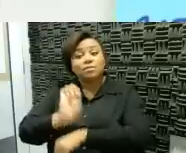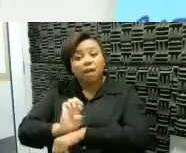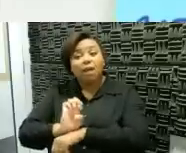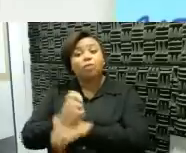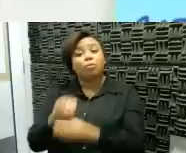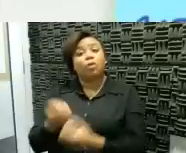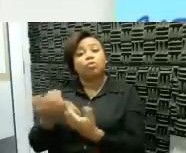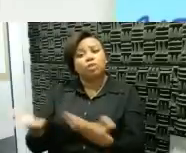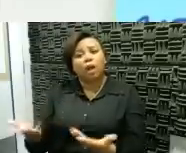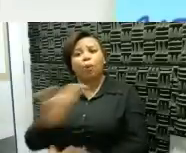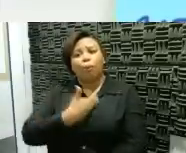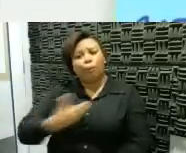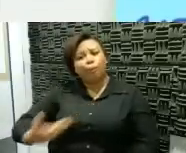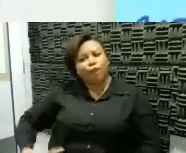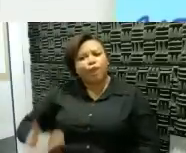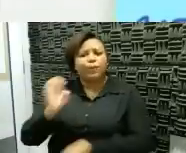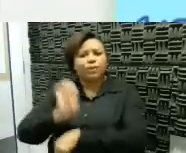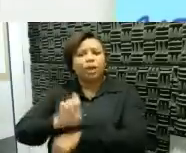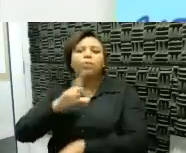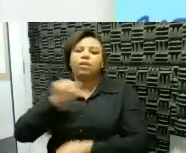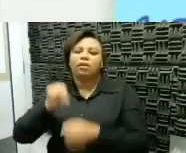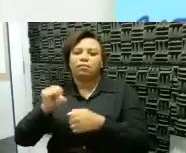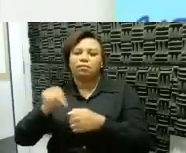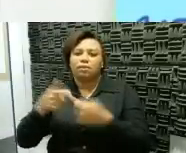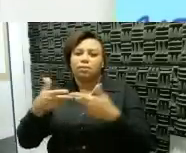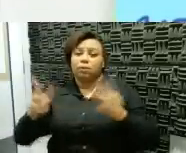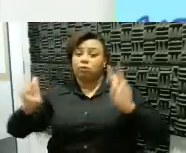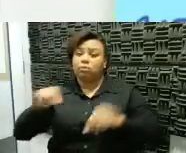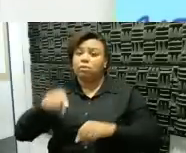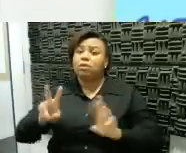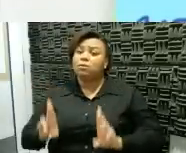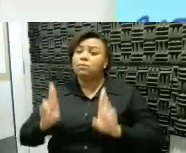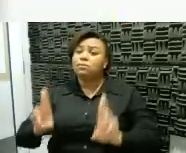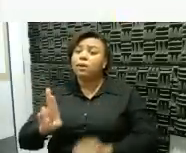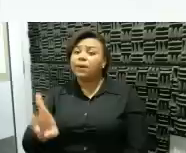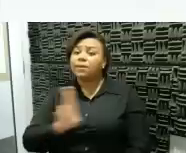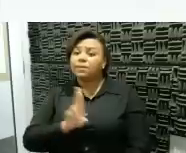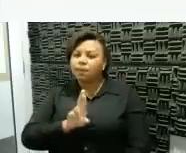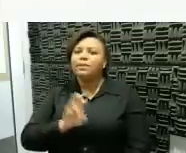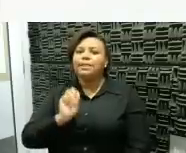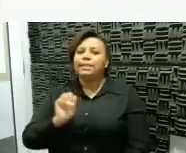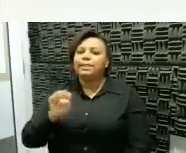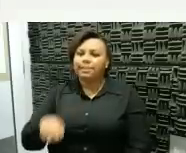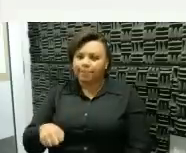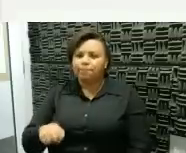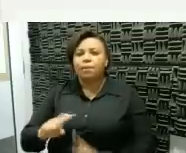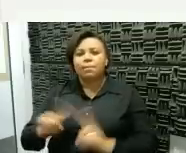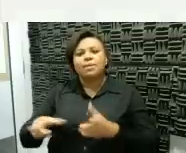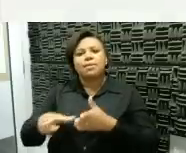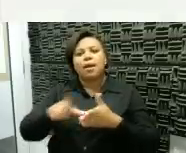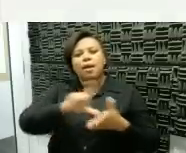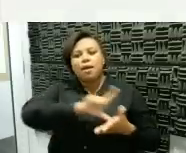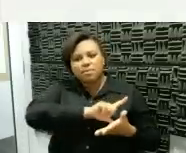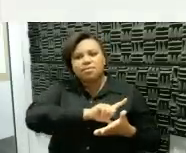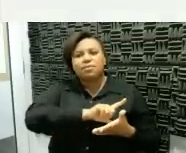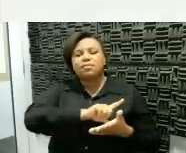tem que fazer alguma coisa sobre isso eu espero que a resposta tenha sido sim mas antes disso né Eh vamos ver um